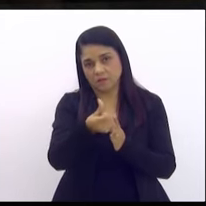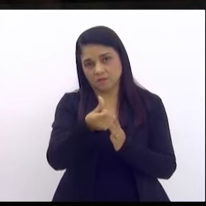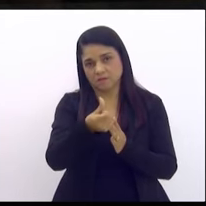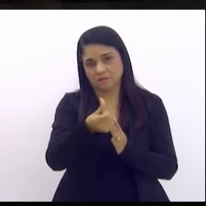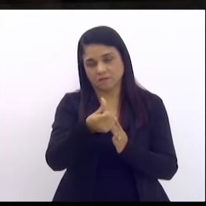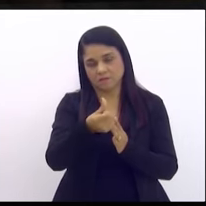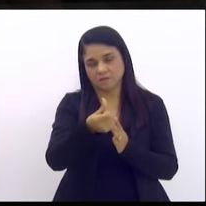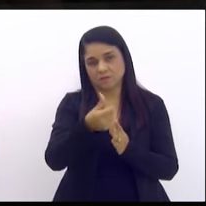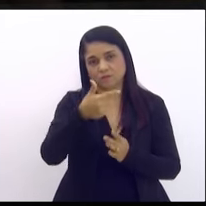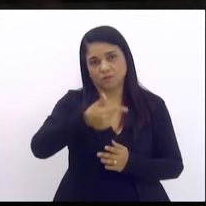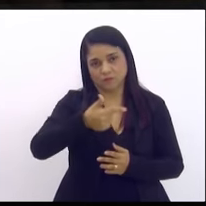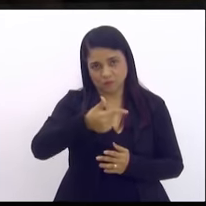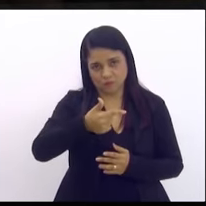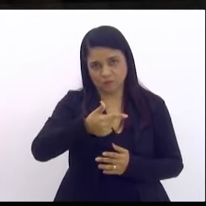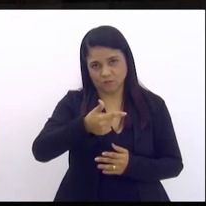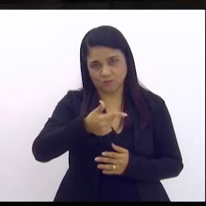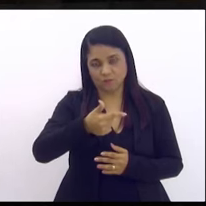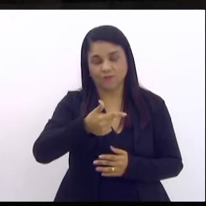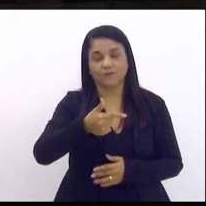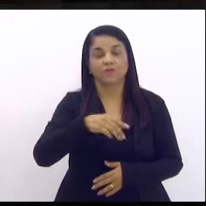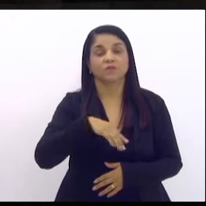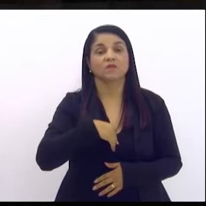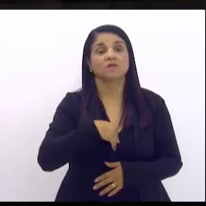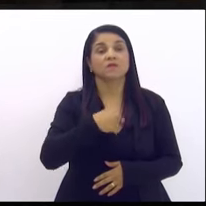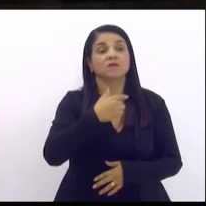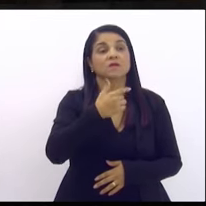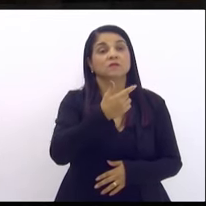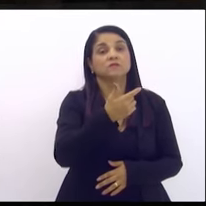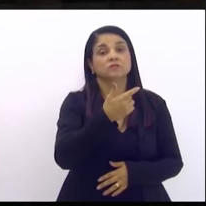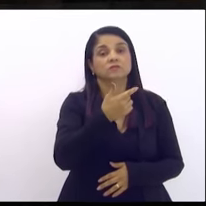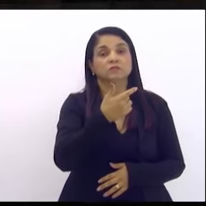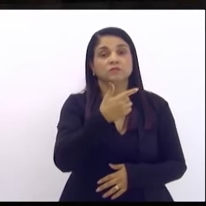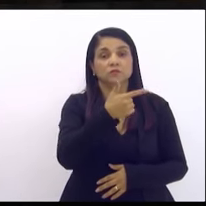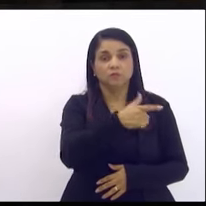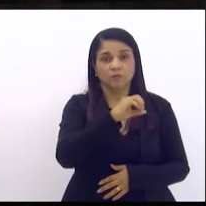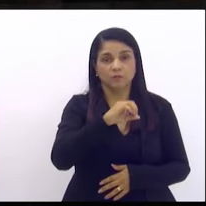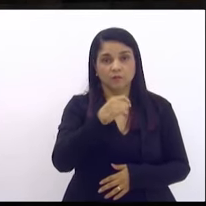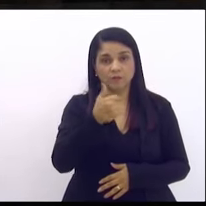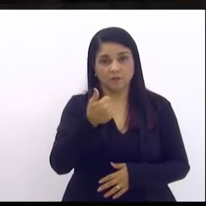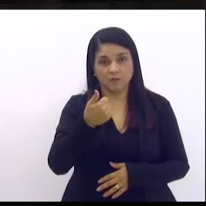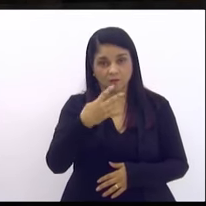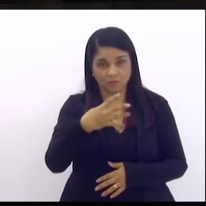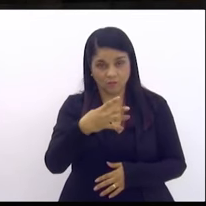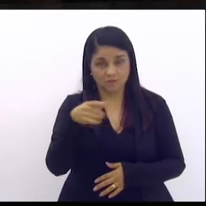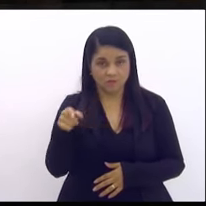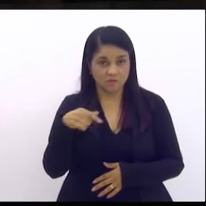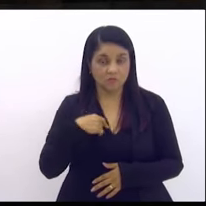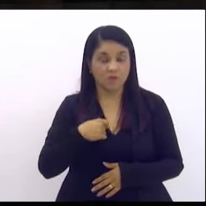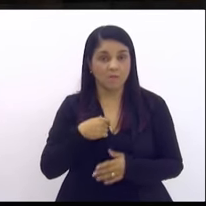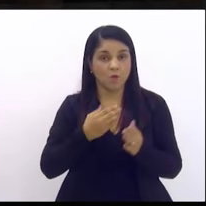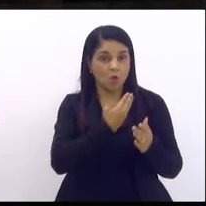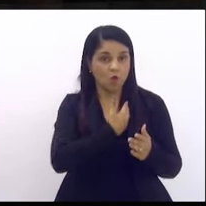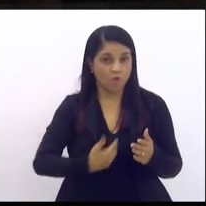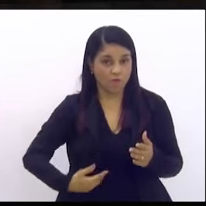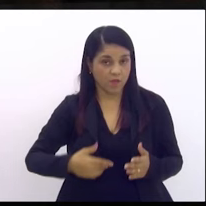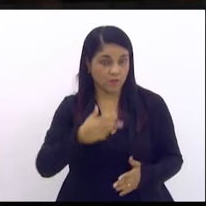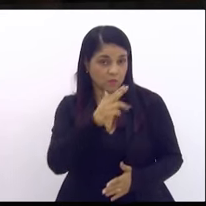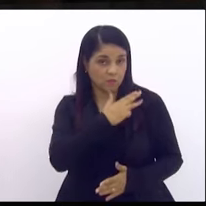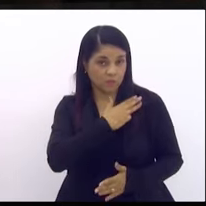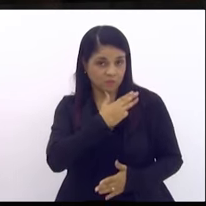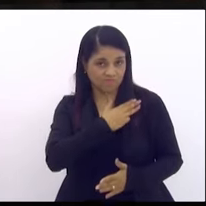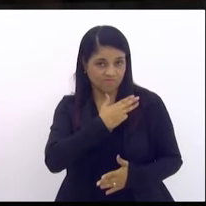2014 o governo a época governo Lula pisou no acelerador dos